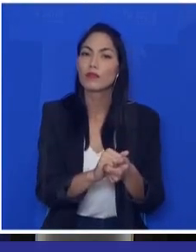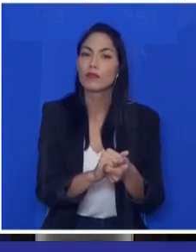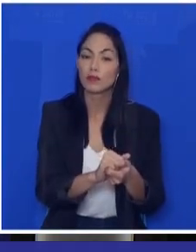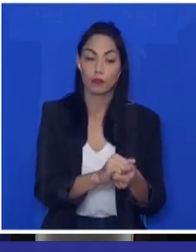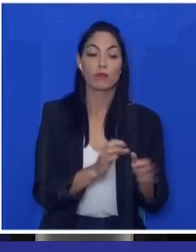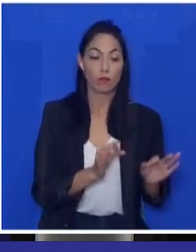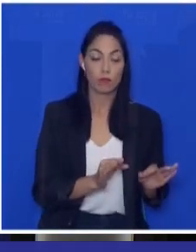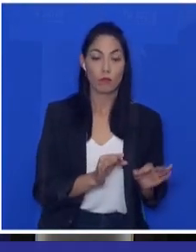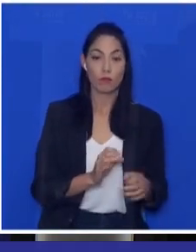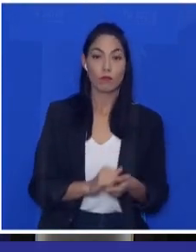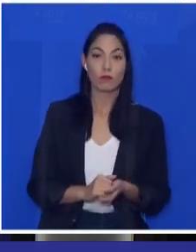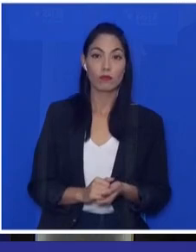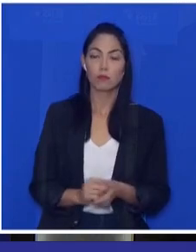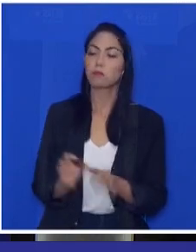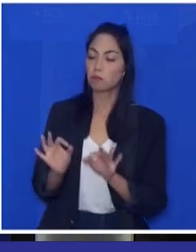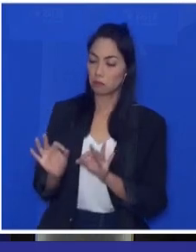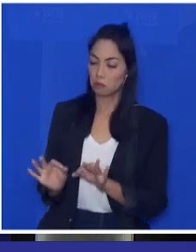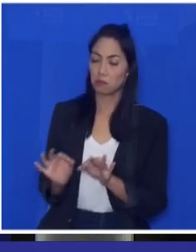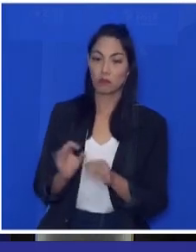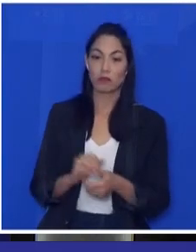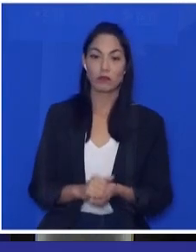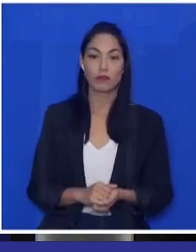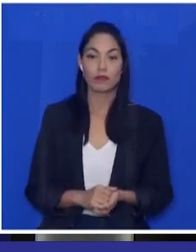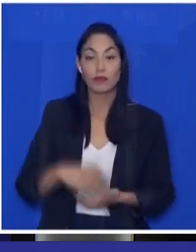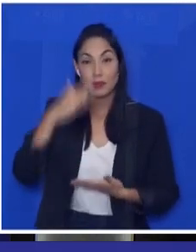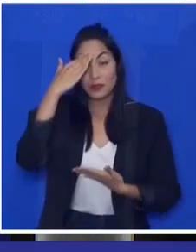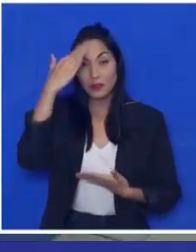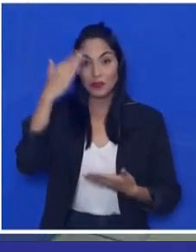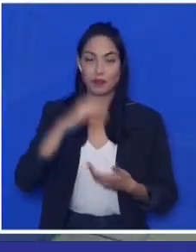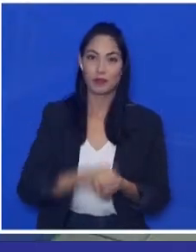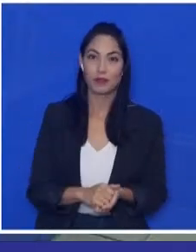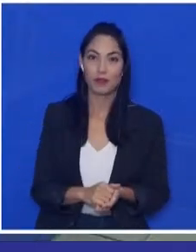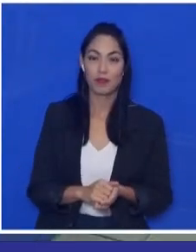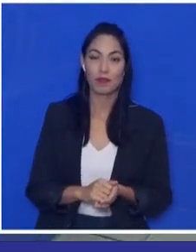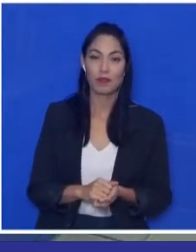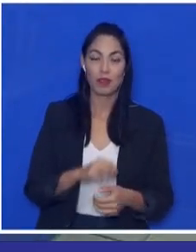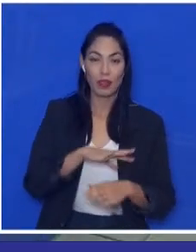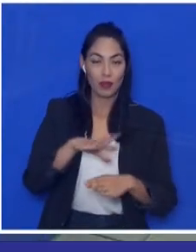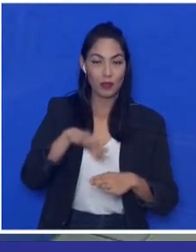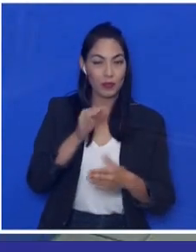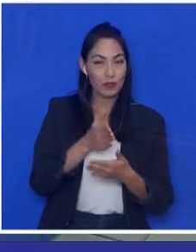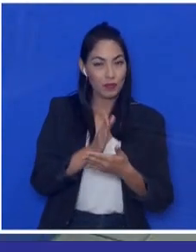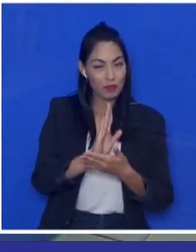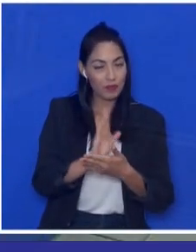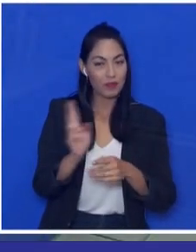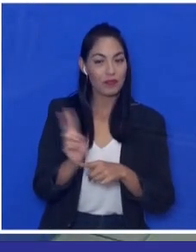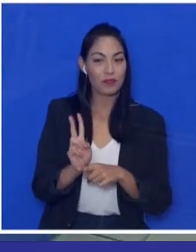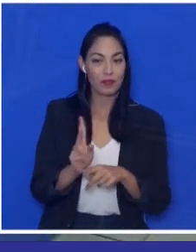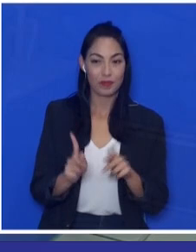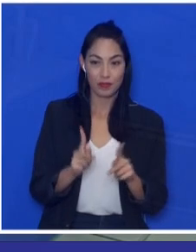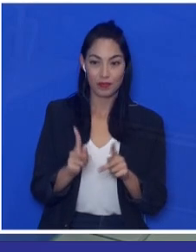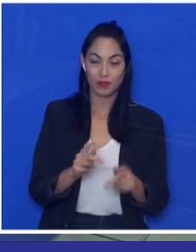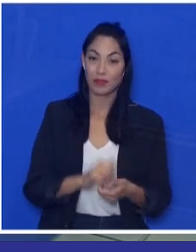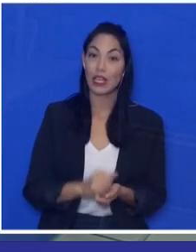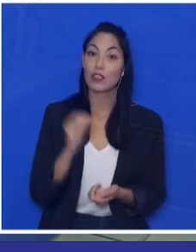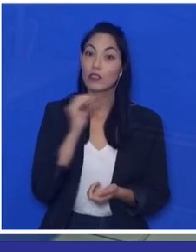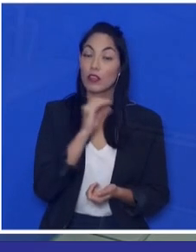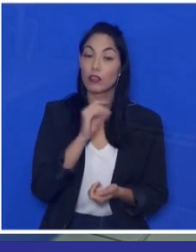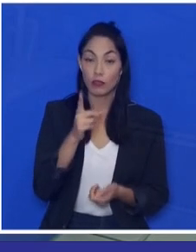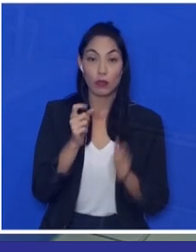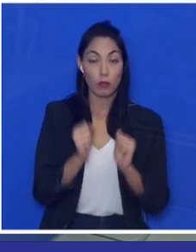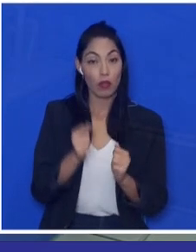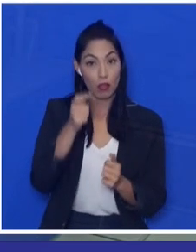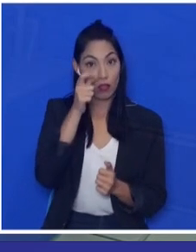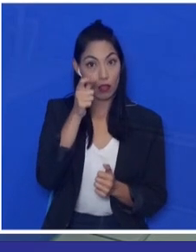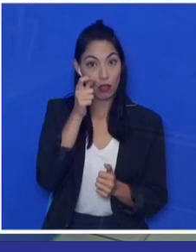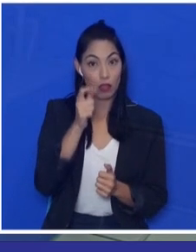Sim, eu confirmo. Sim, eu confirmo. Muito obrigada. Sorteio realizado, validado pelas nossas auditoras e daqui a pouco você